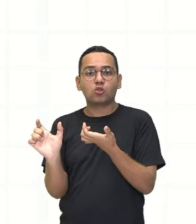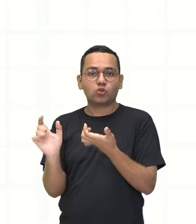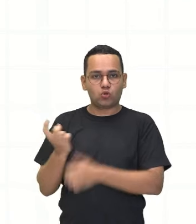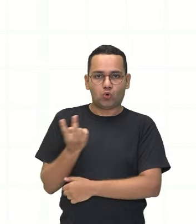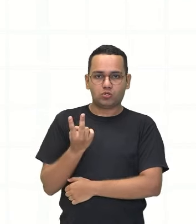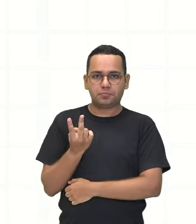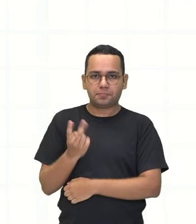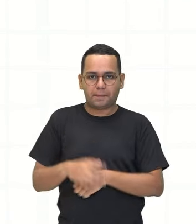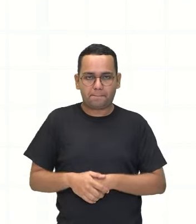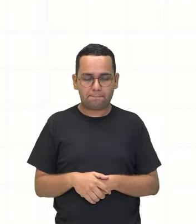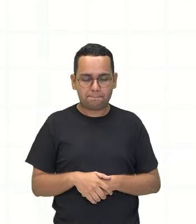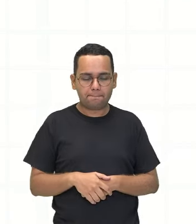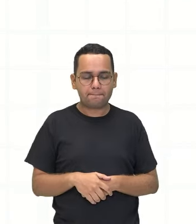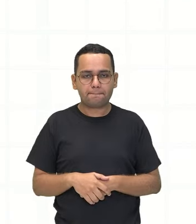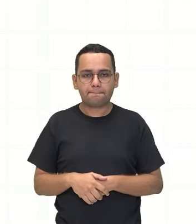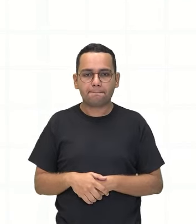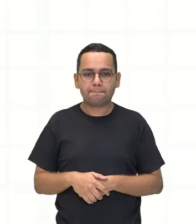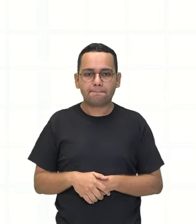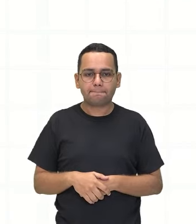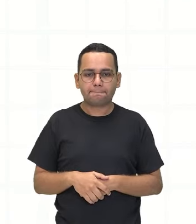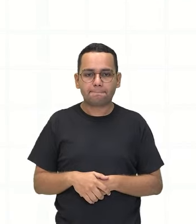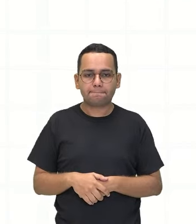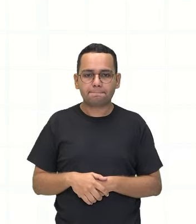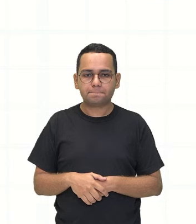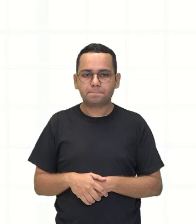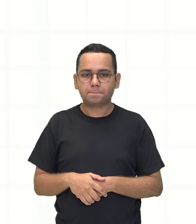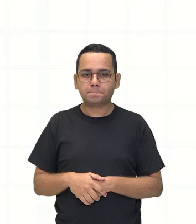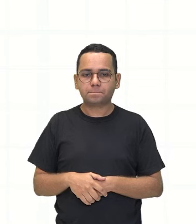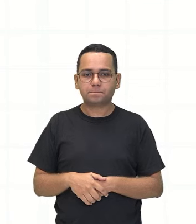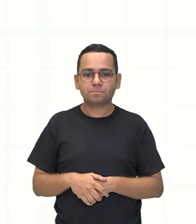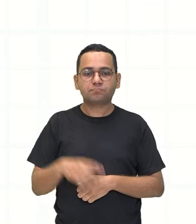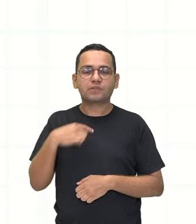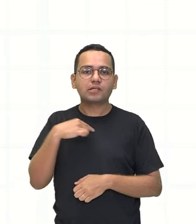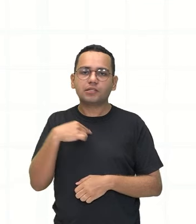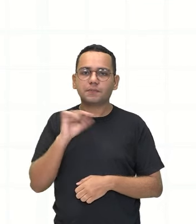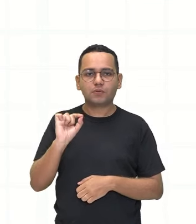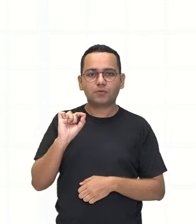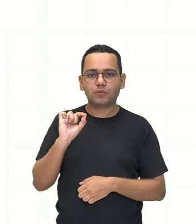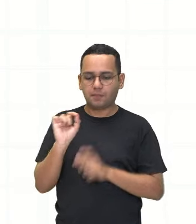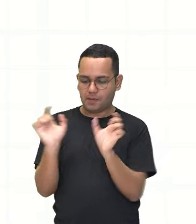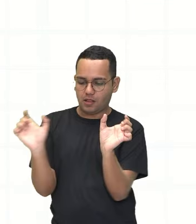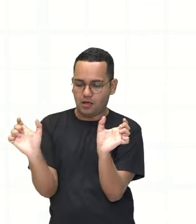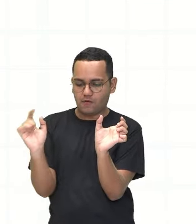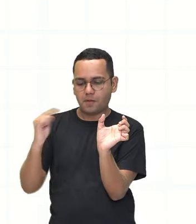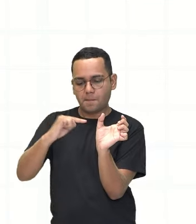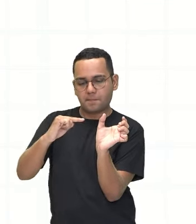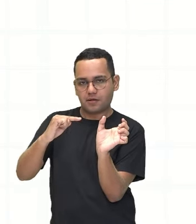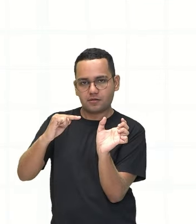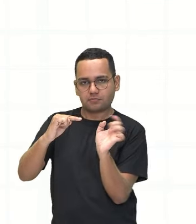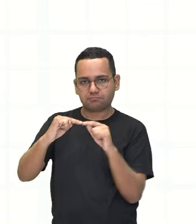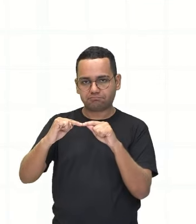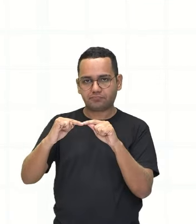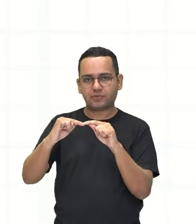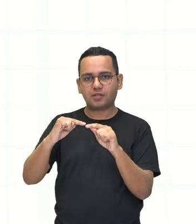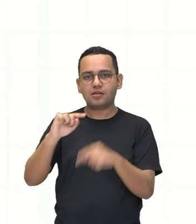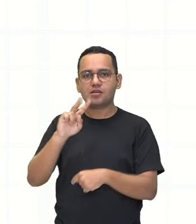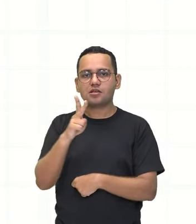juntos, né? Geralmente é ligado aí por esse hífenzinho, né? Esse